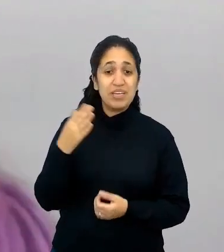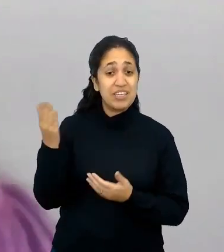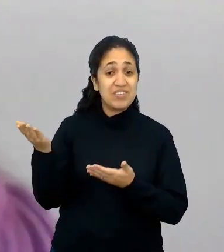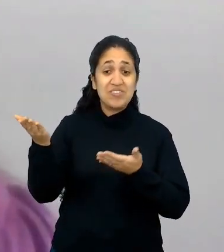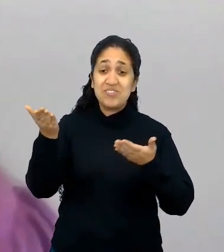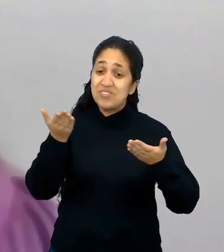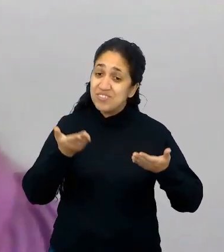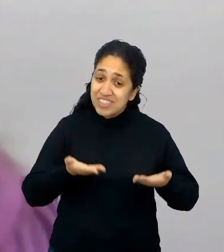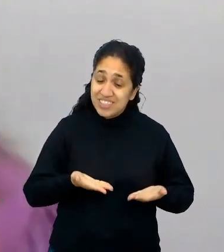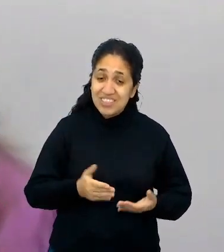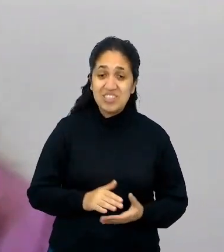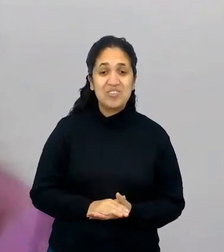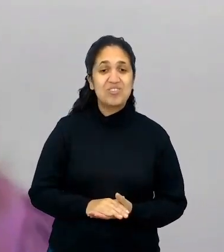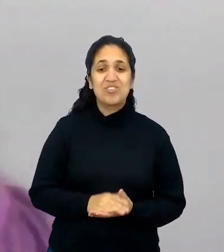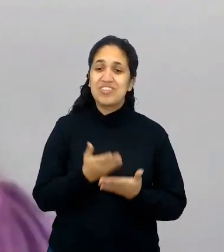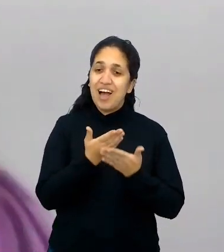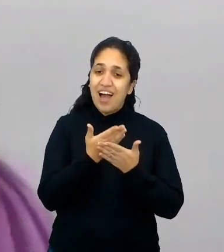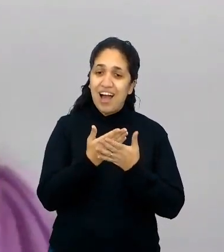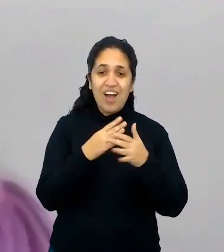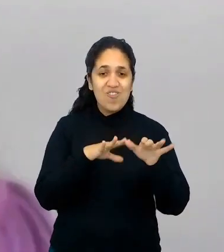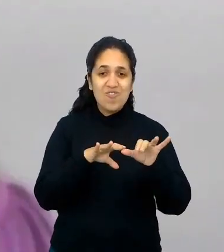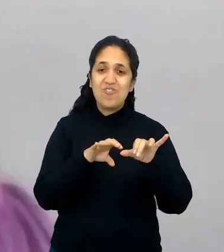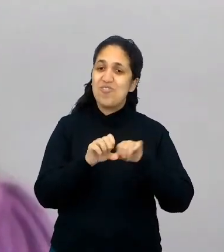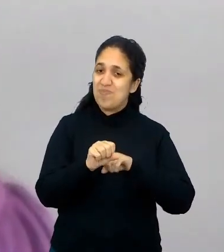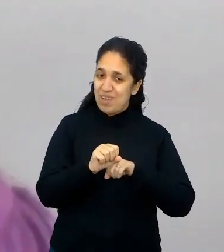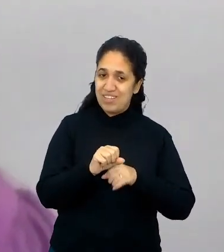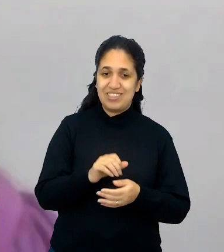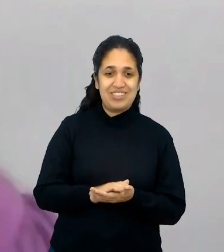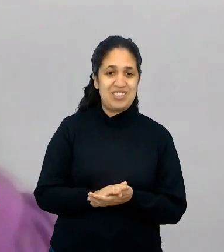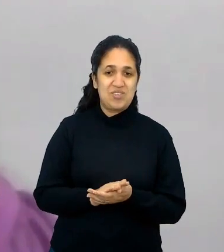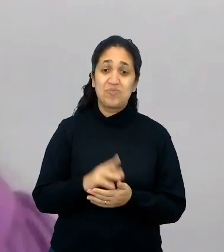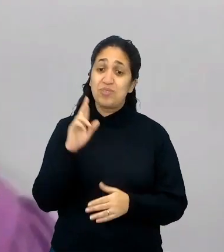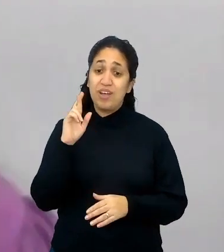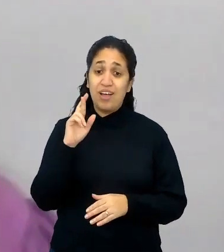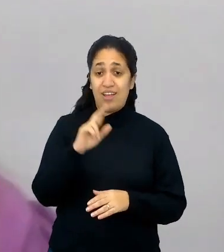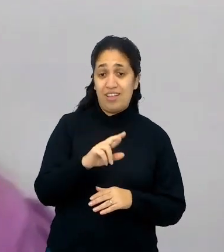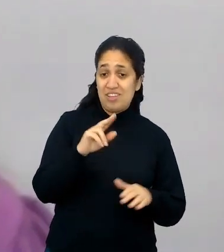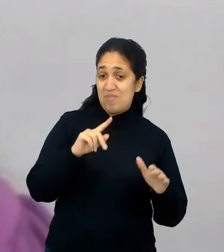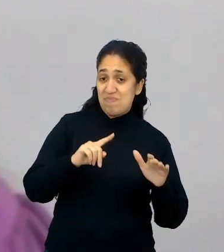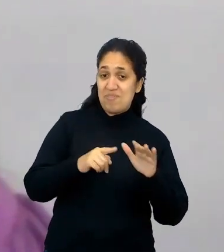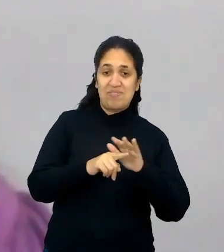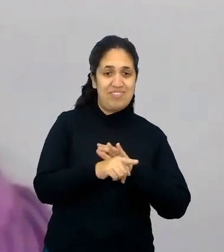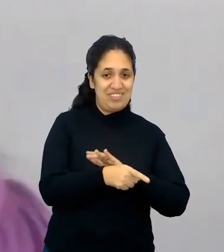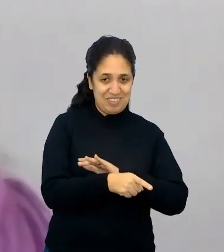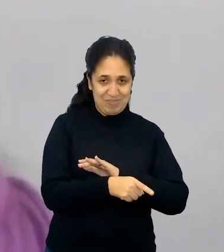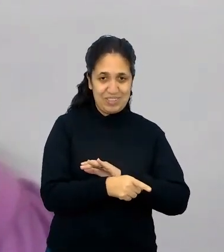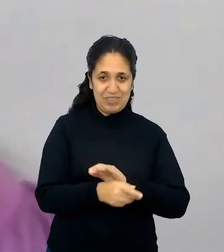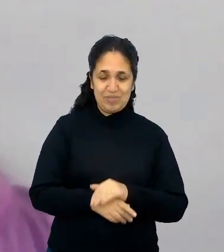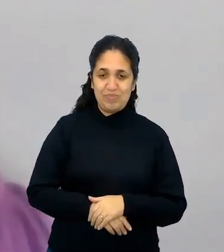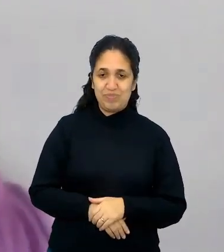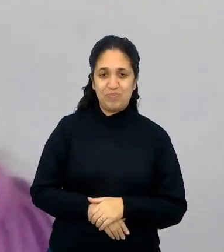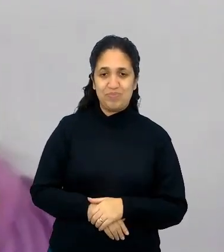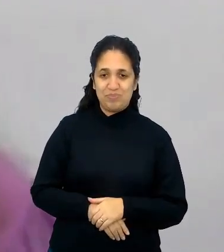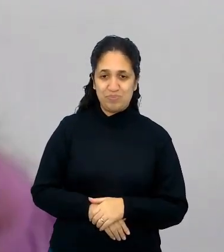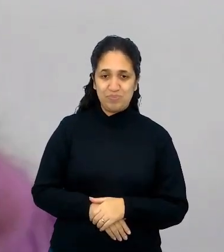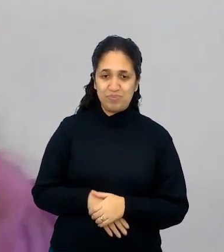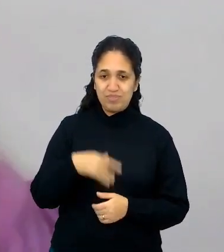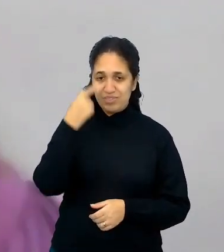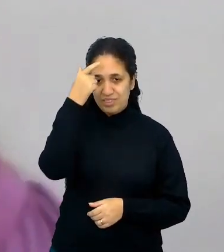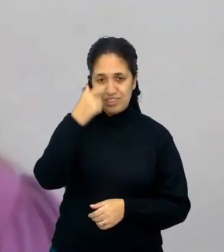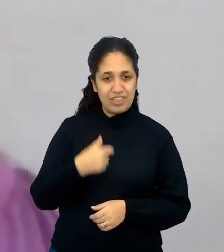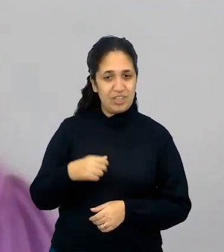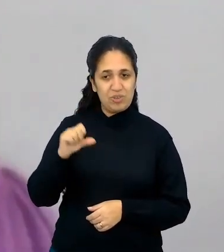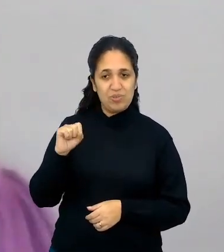Bem-vindos a mais uma formação do programa de recuperação e aprofundamento. Eu sou a